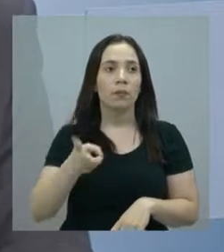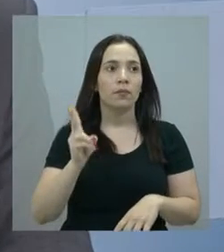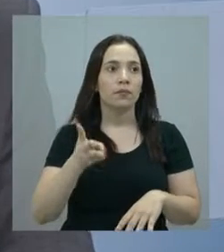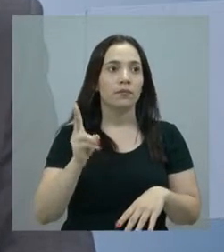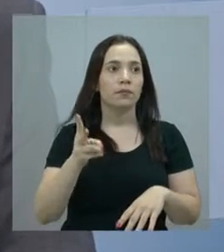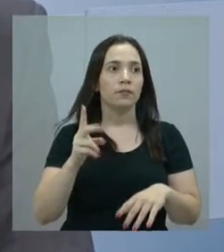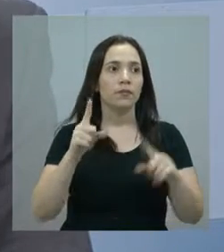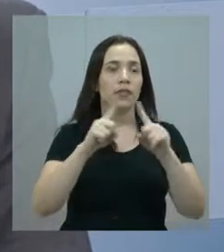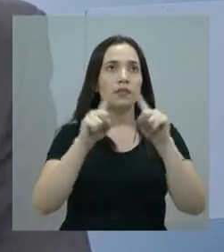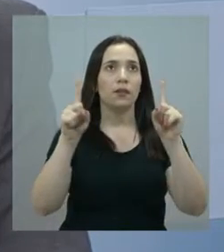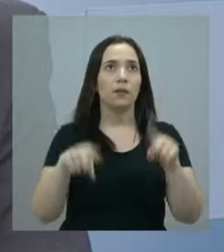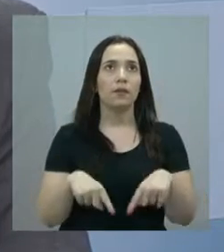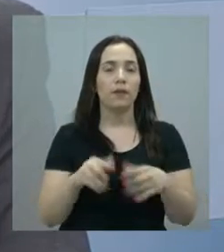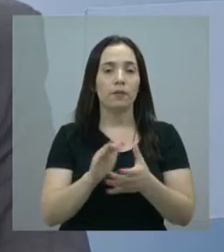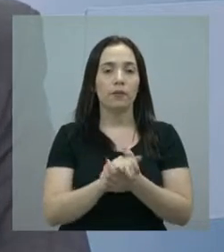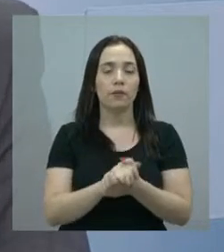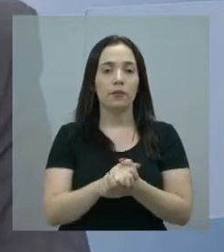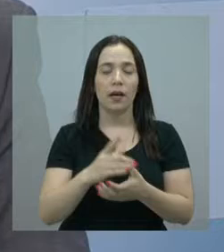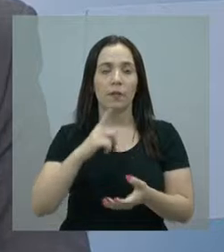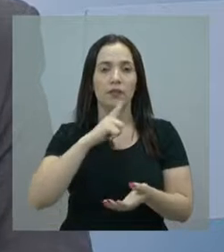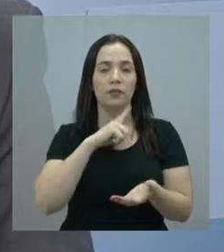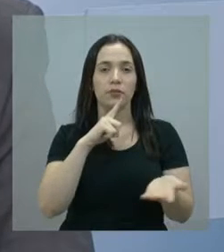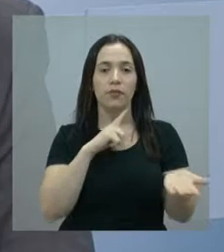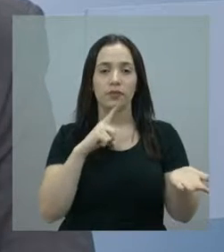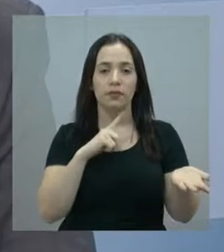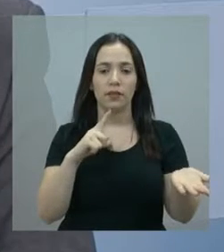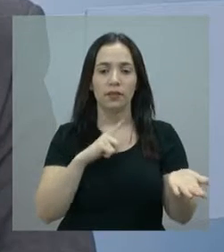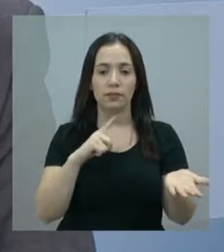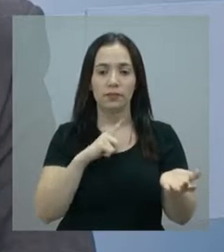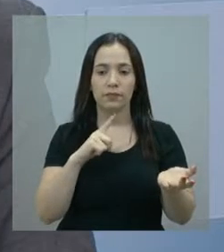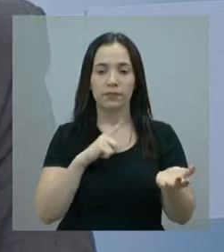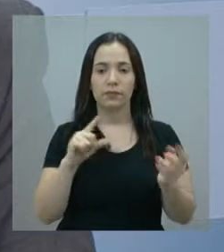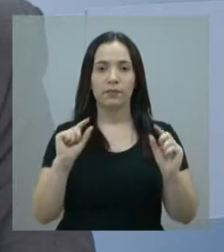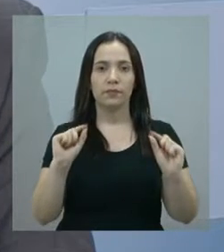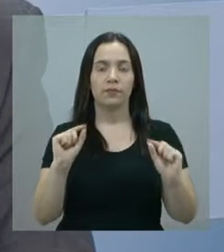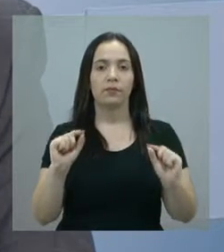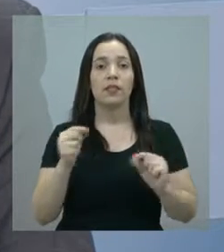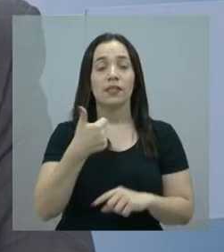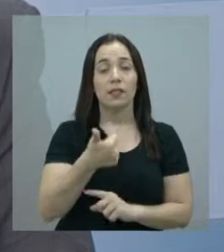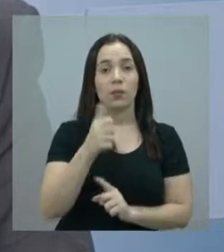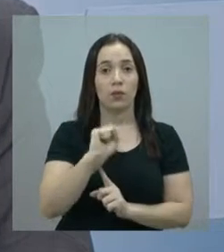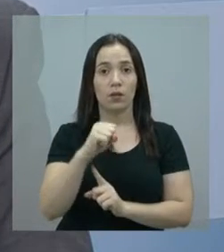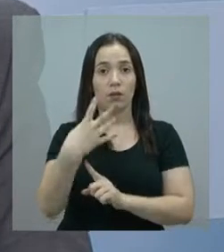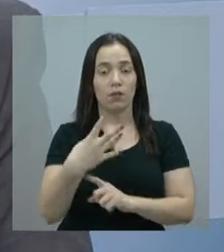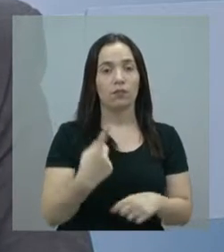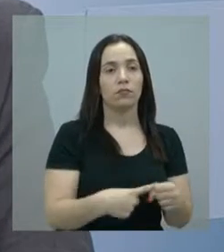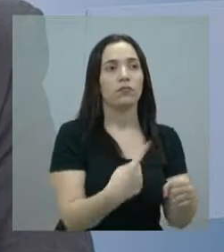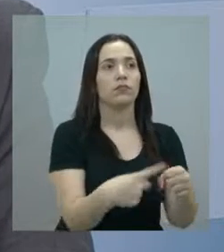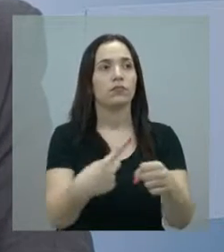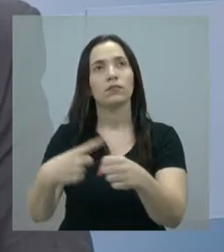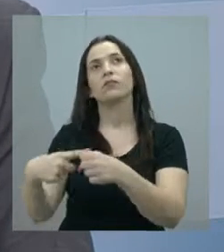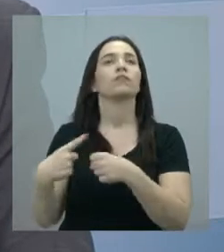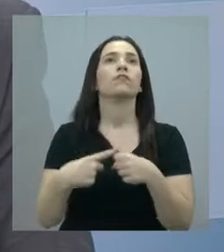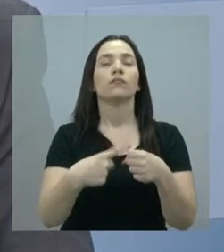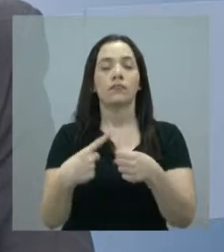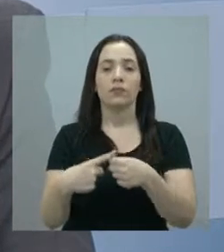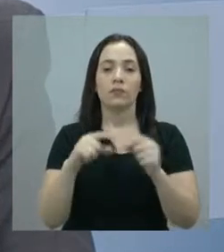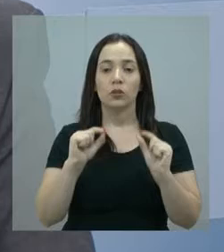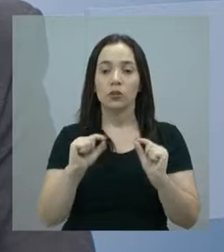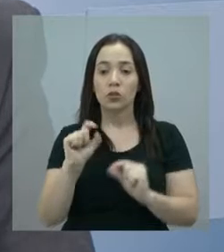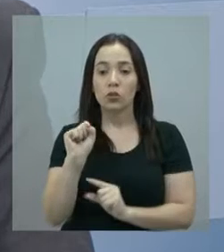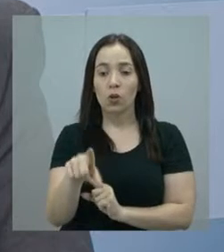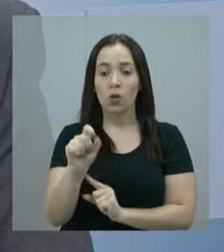no verso, a gente faz uma análise consolidada dos 184 municípios. Sobral,